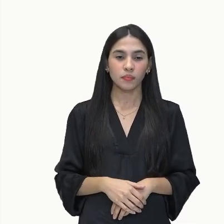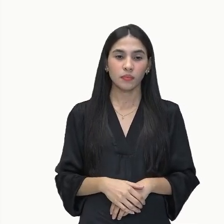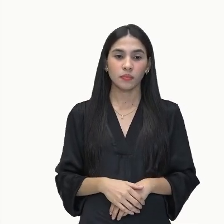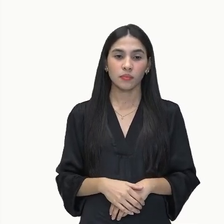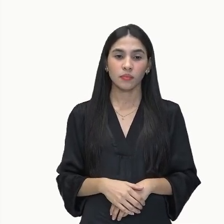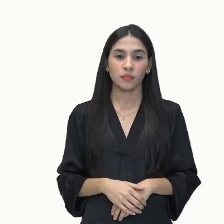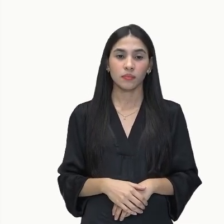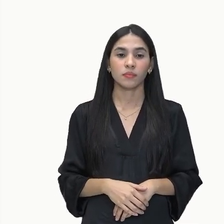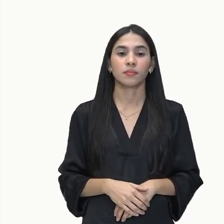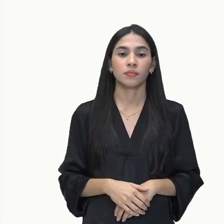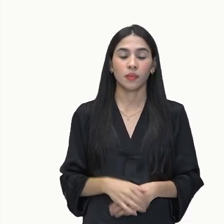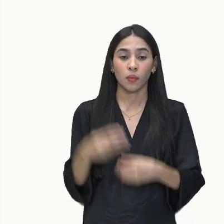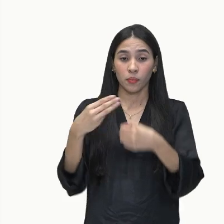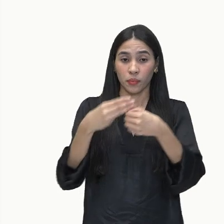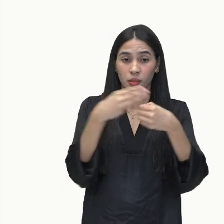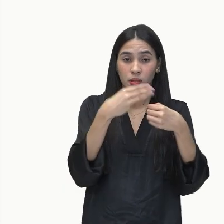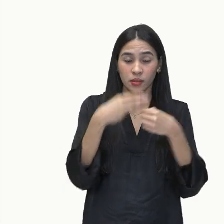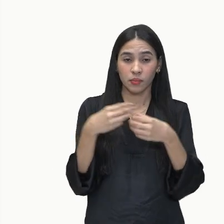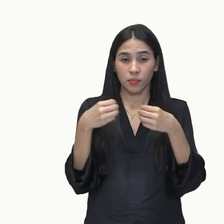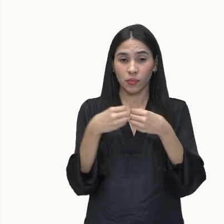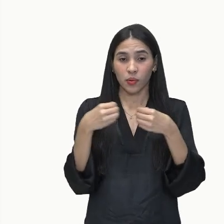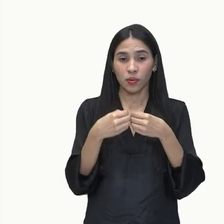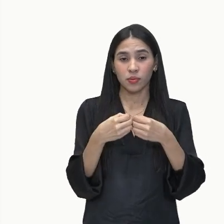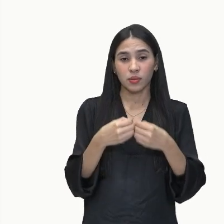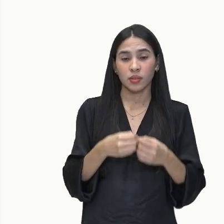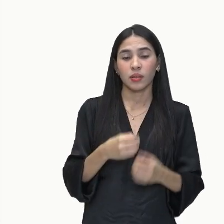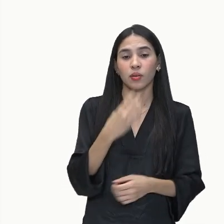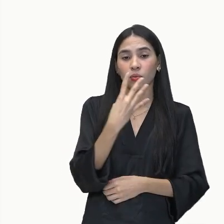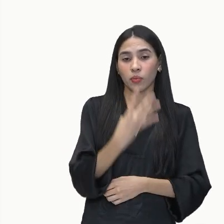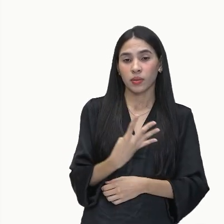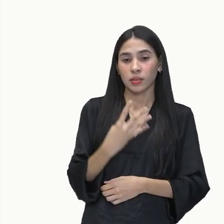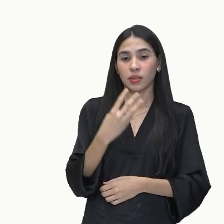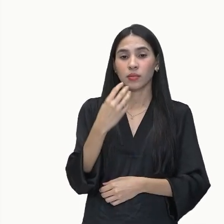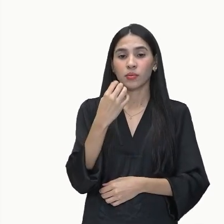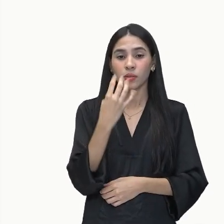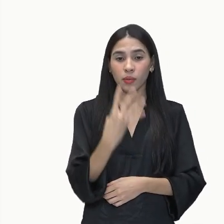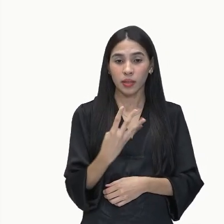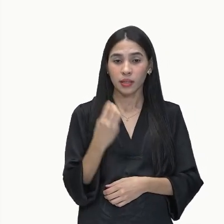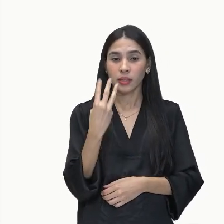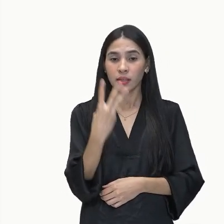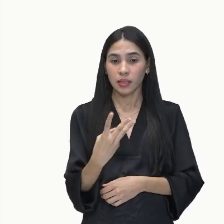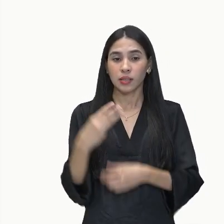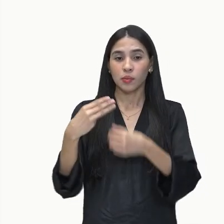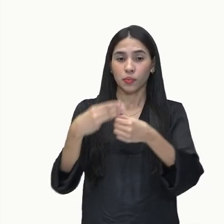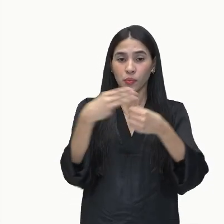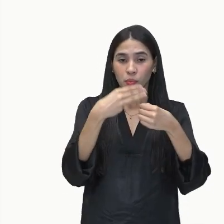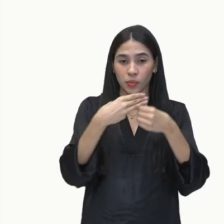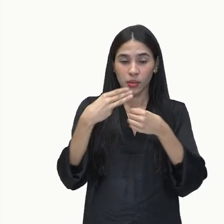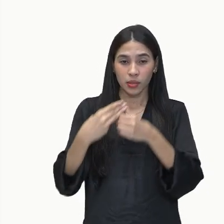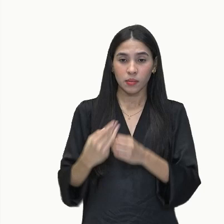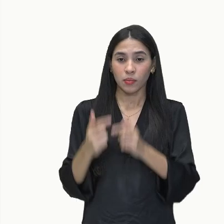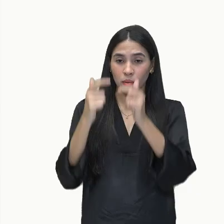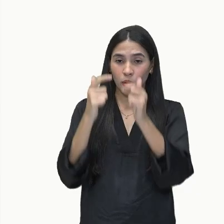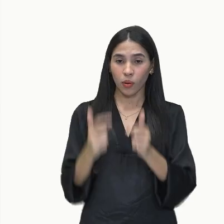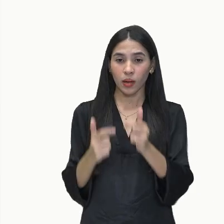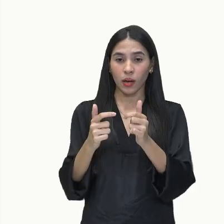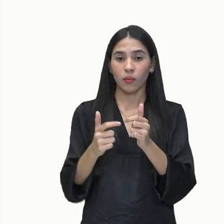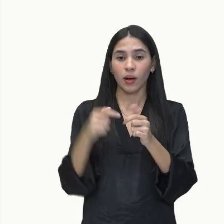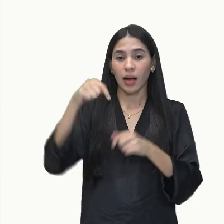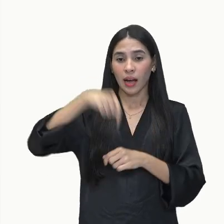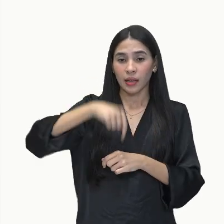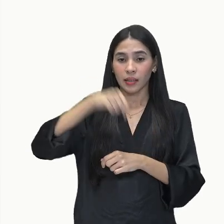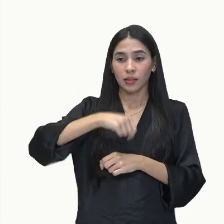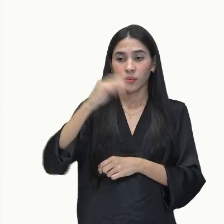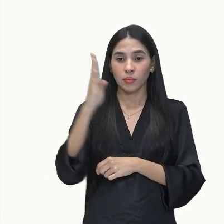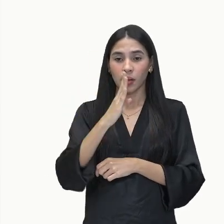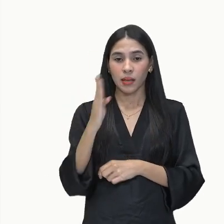os municípios costeiros, que são em torno de 443 municípios, né, que estão aqui localizados no litoral do Brasil,